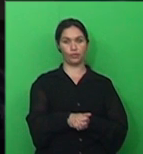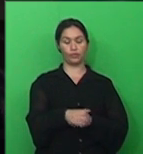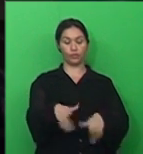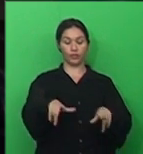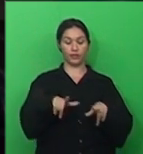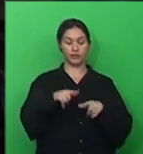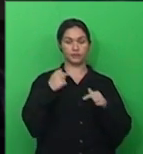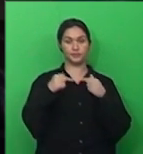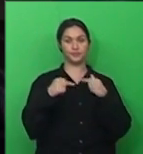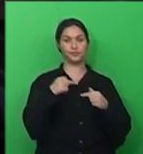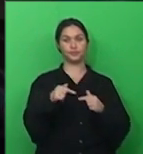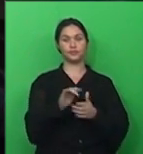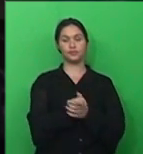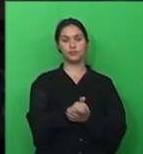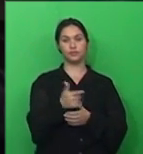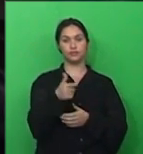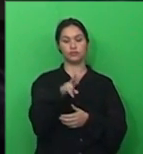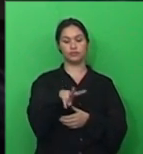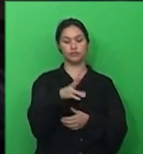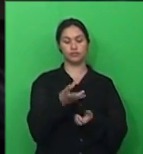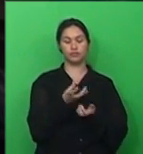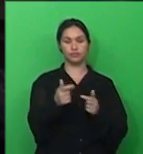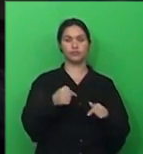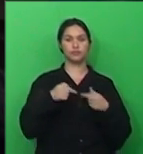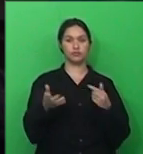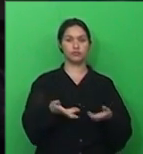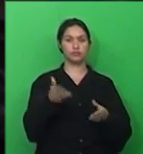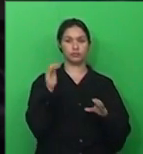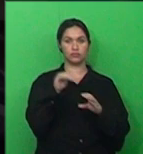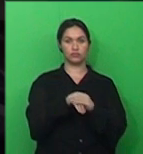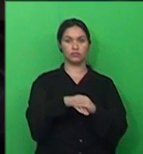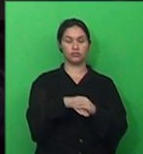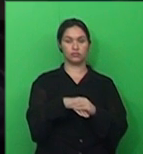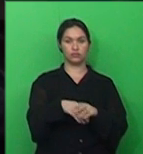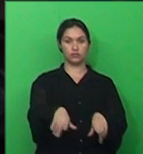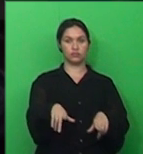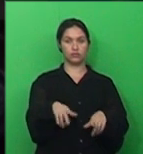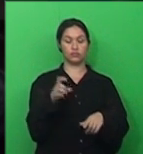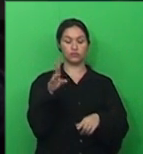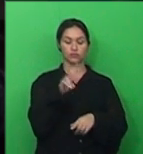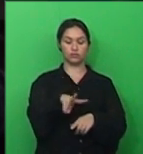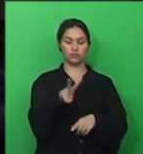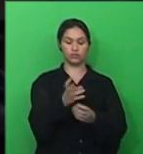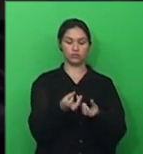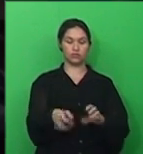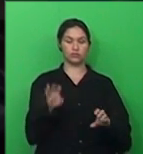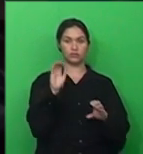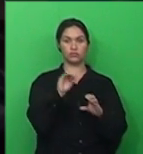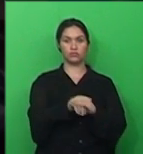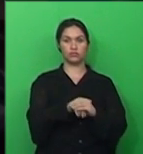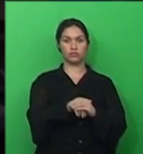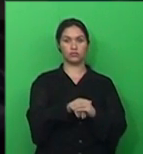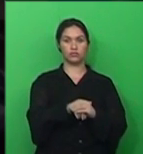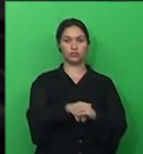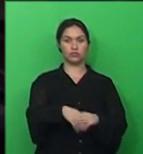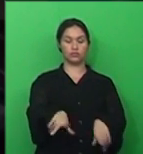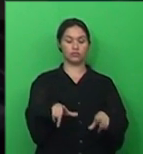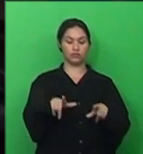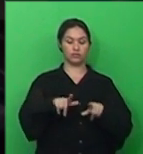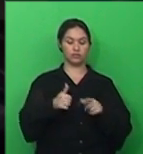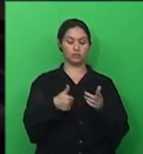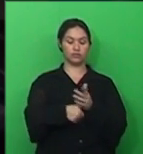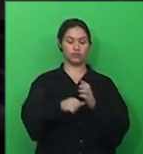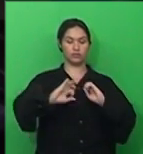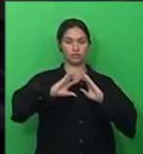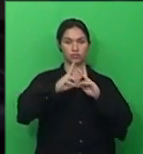Requerimento continua em discussão. Não havendo quem queira discutir, está em votação. Os contrários se manifestam, favorável permaneça como estão.